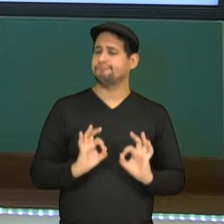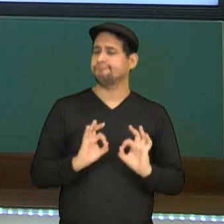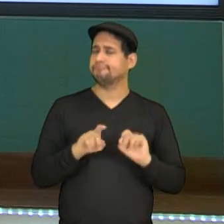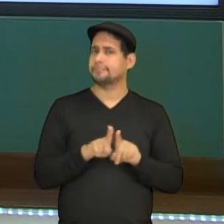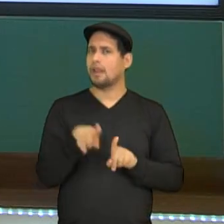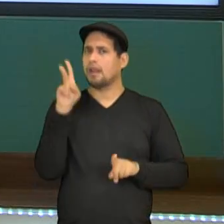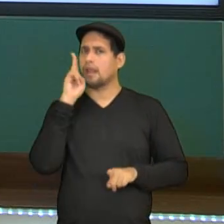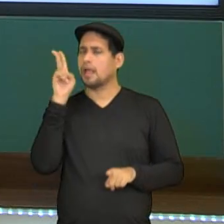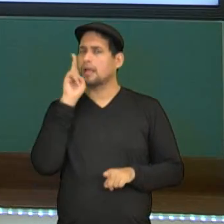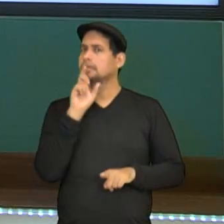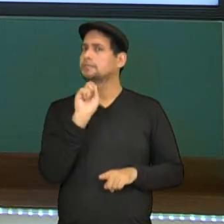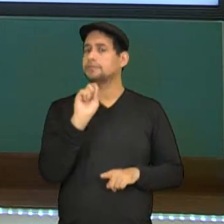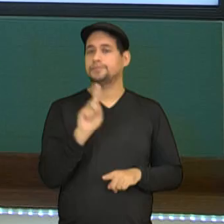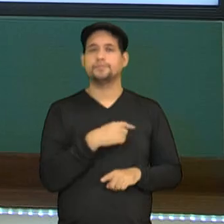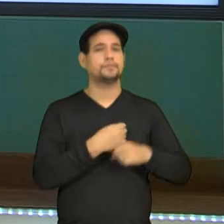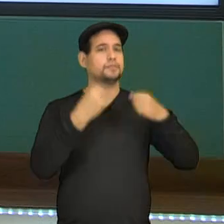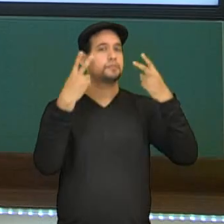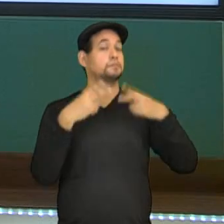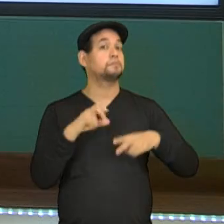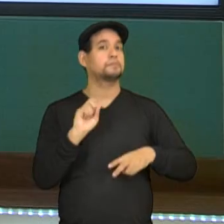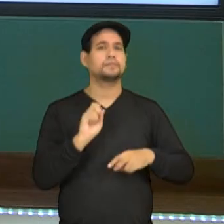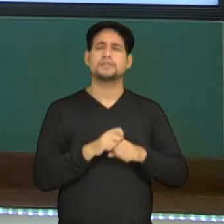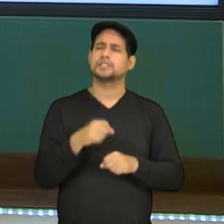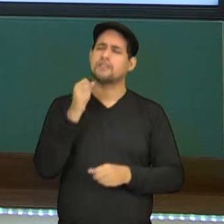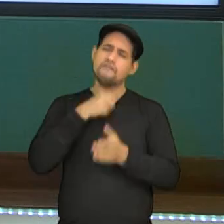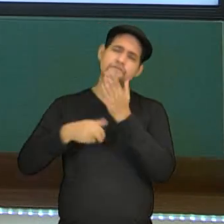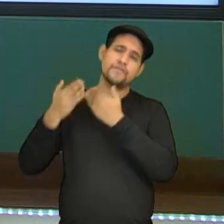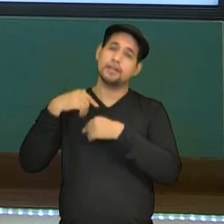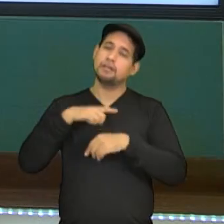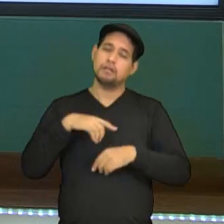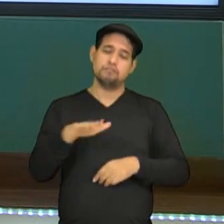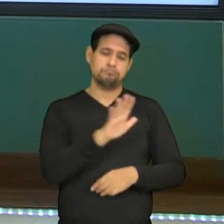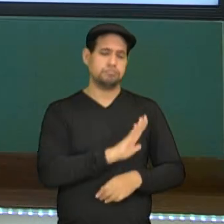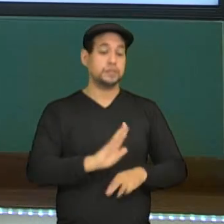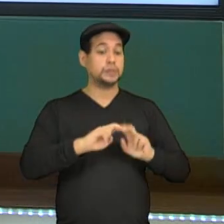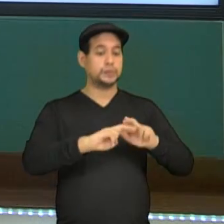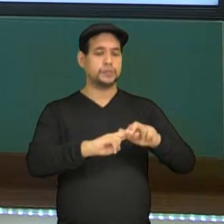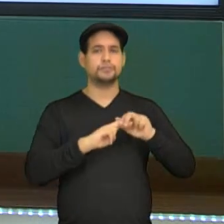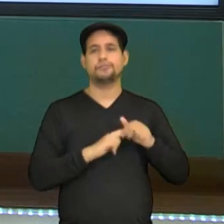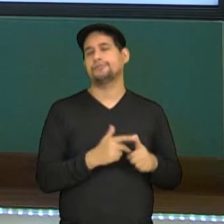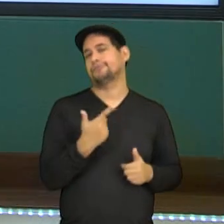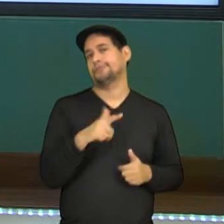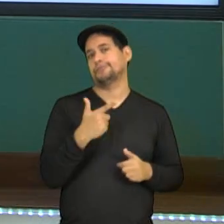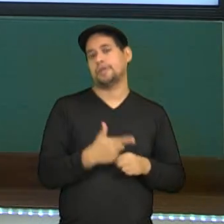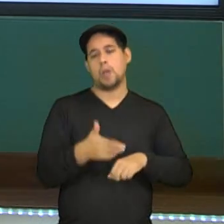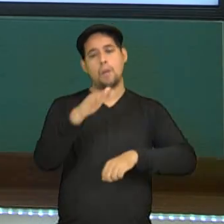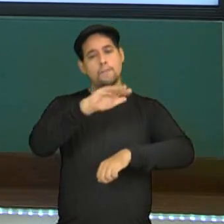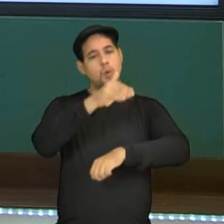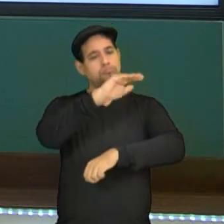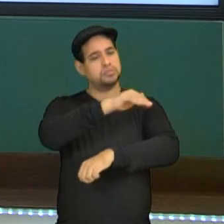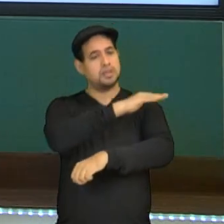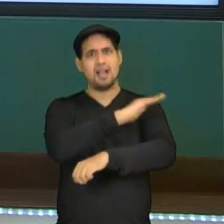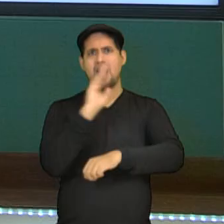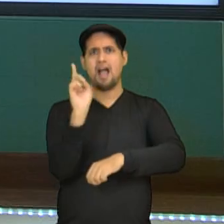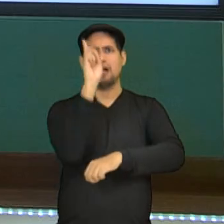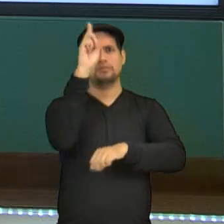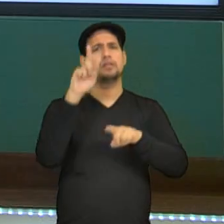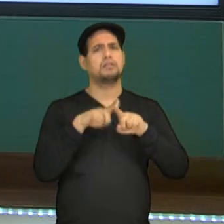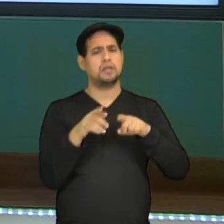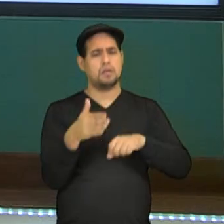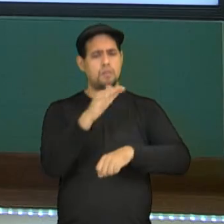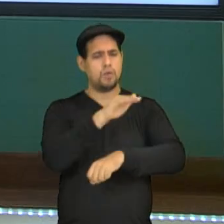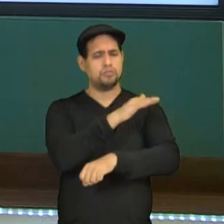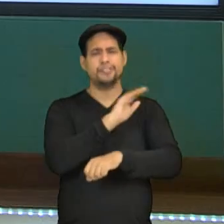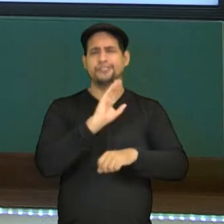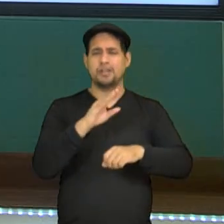lembrou de que falamos do aspecto antigo do território. Por essa razão, não temos montanhas tão abruptas, temos montanhas